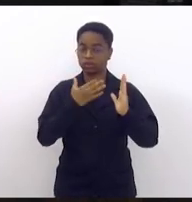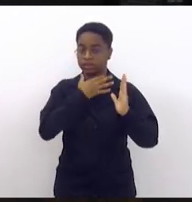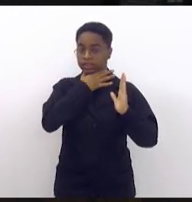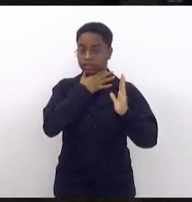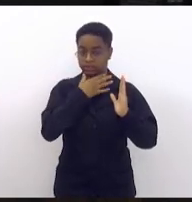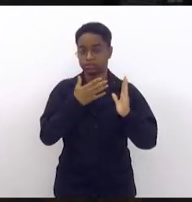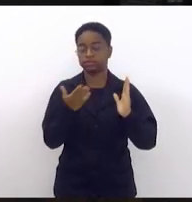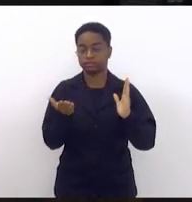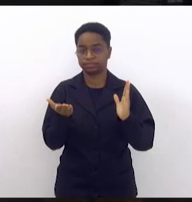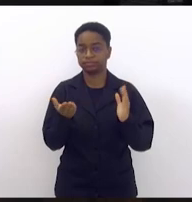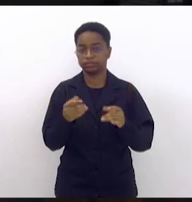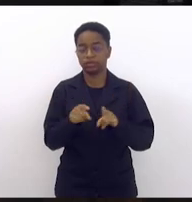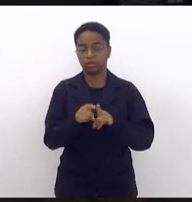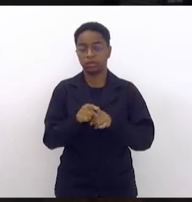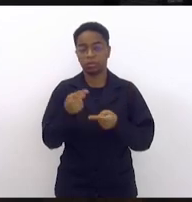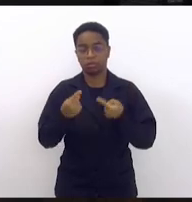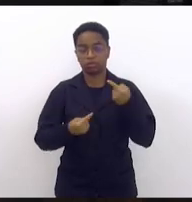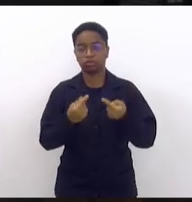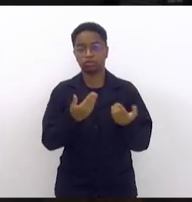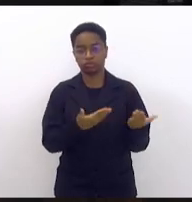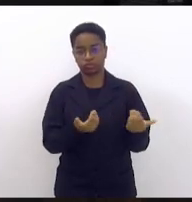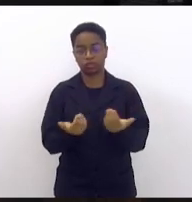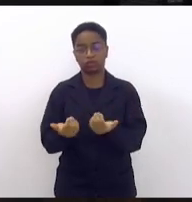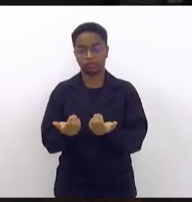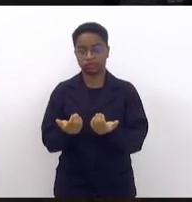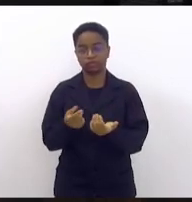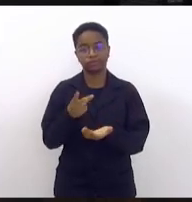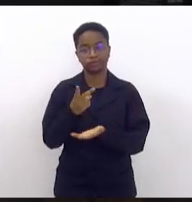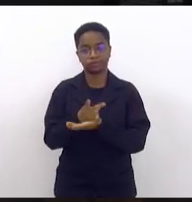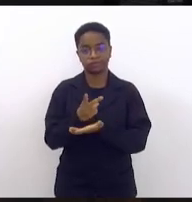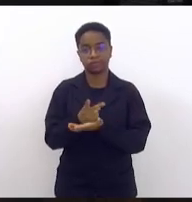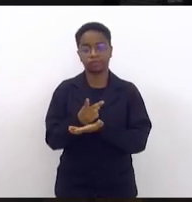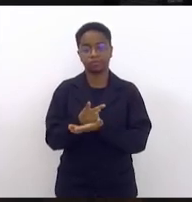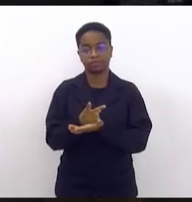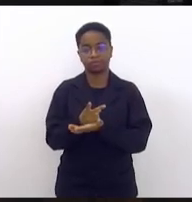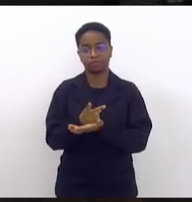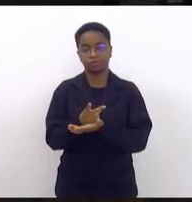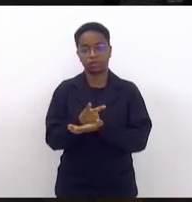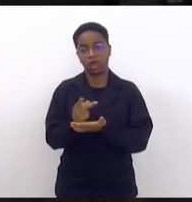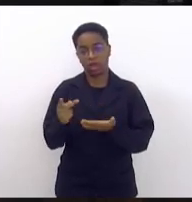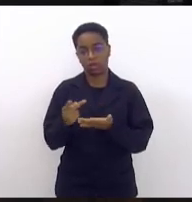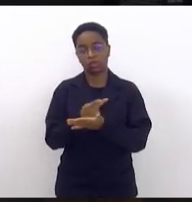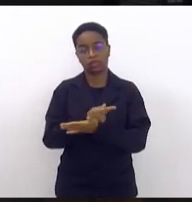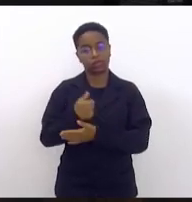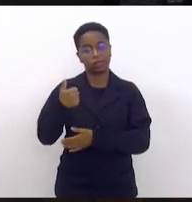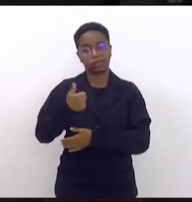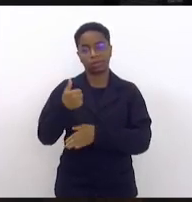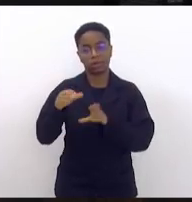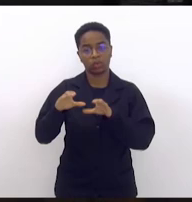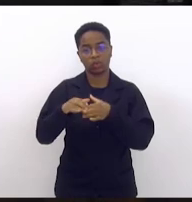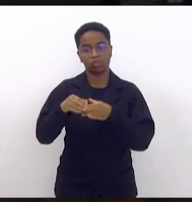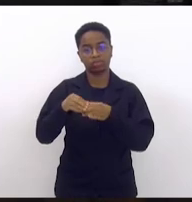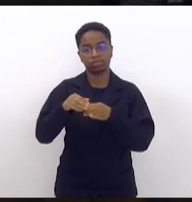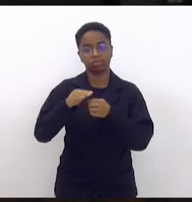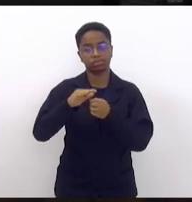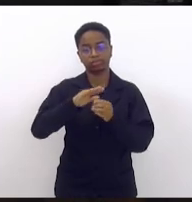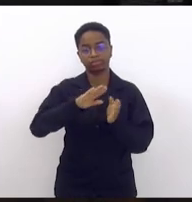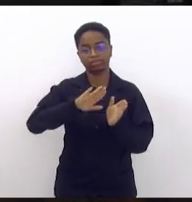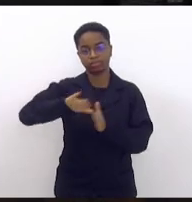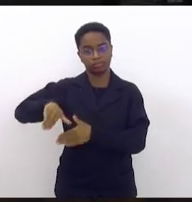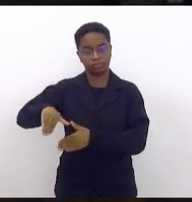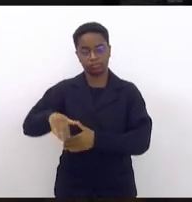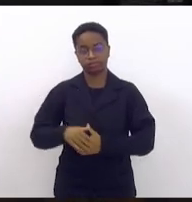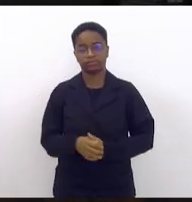e as políticas de juventude elas são geralmente as primeiras a serem afetadas e também